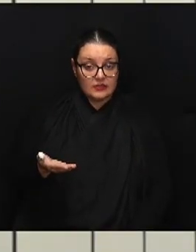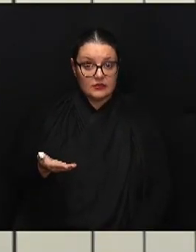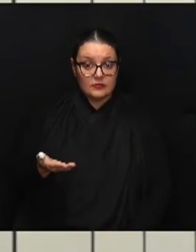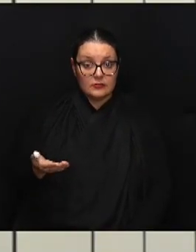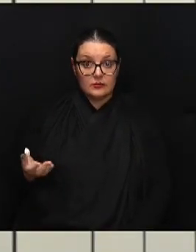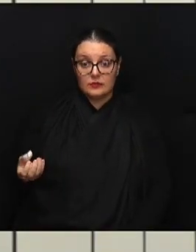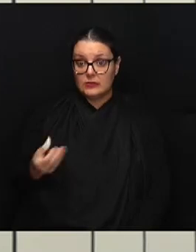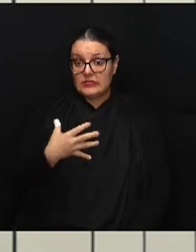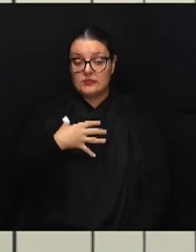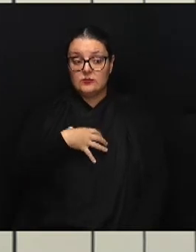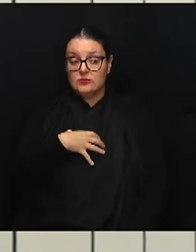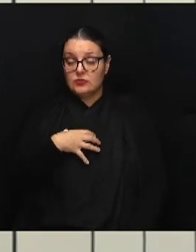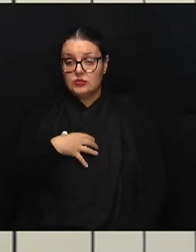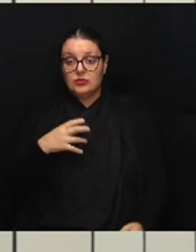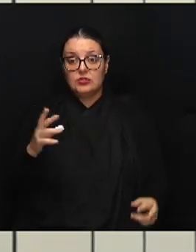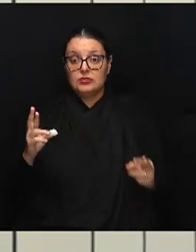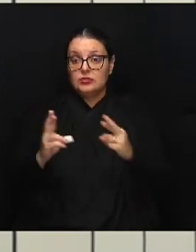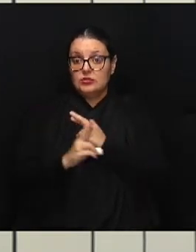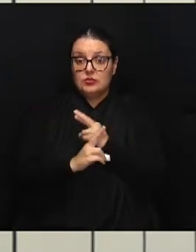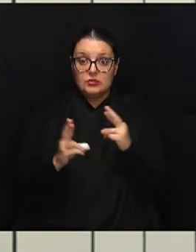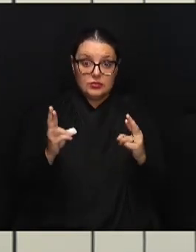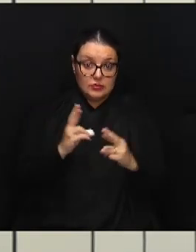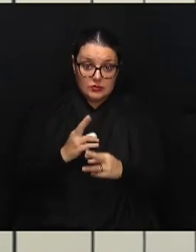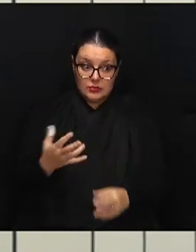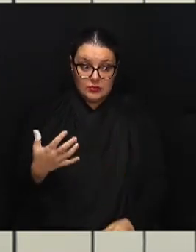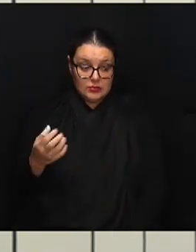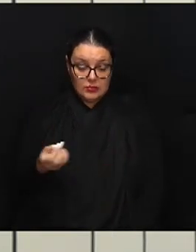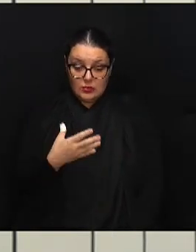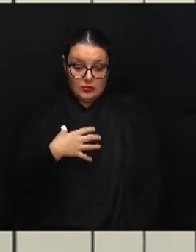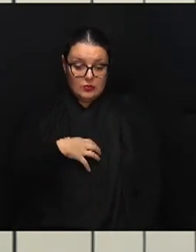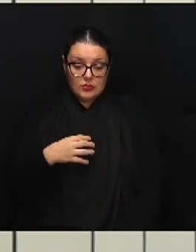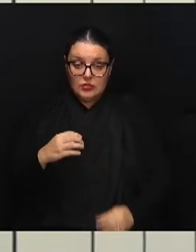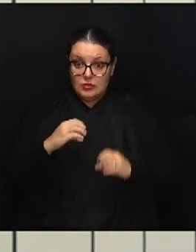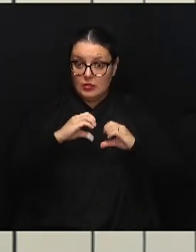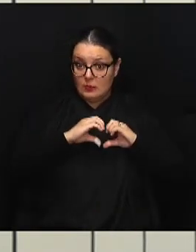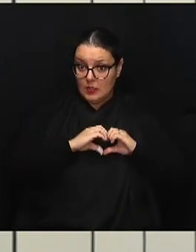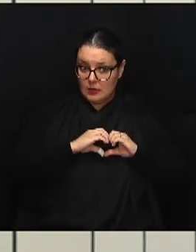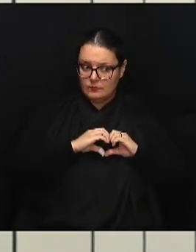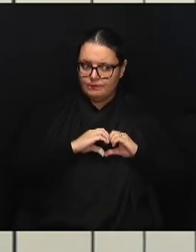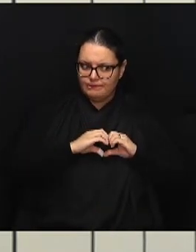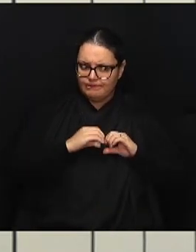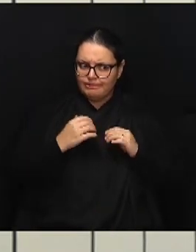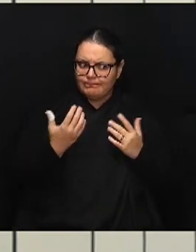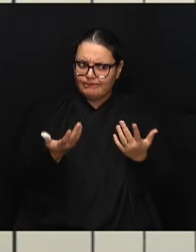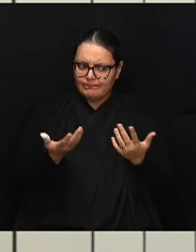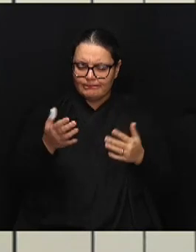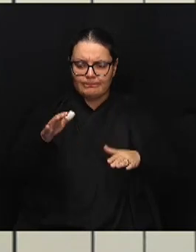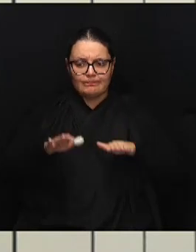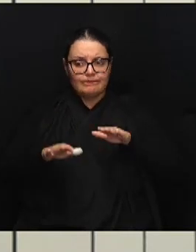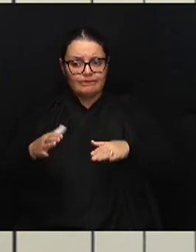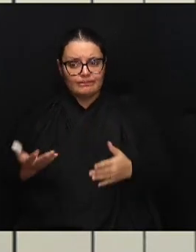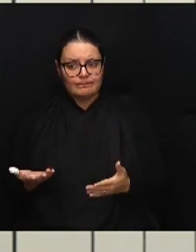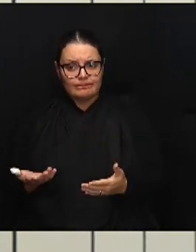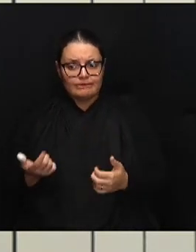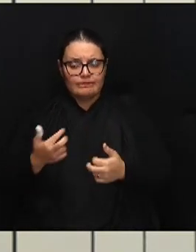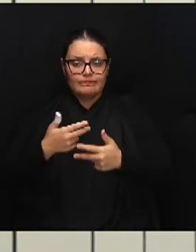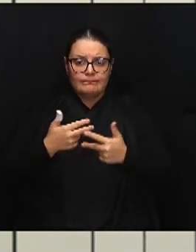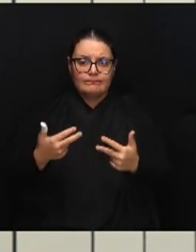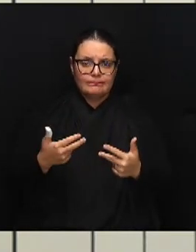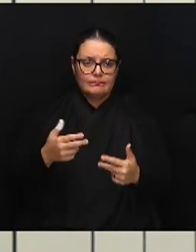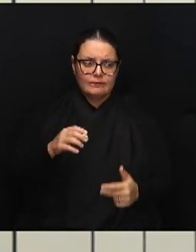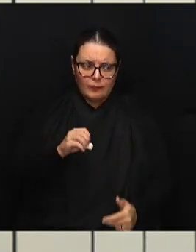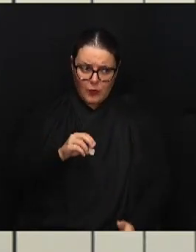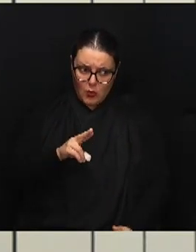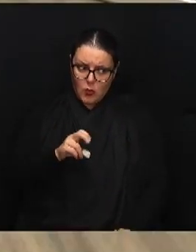nova forma de relacionamento, esse novo jeito de amar, muitas vezes até como algo